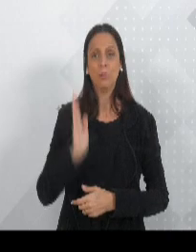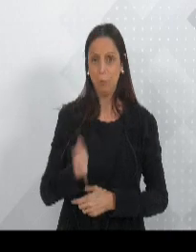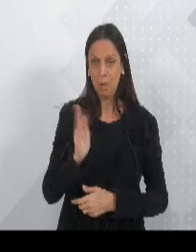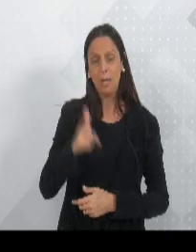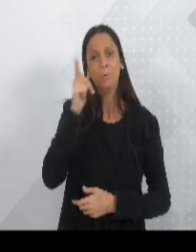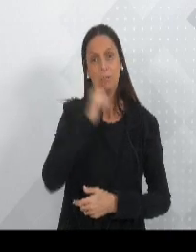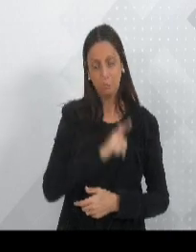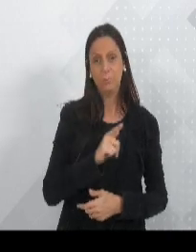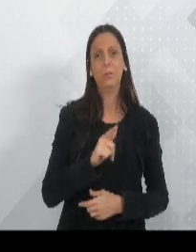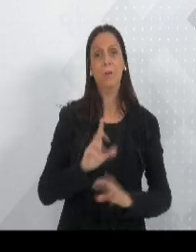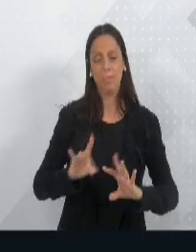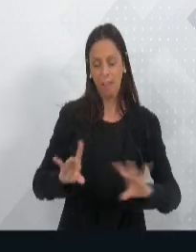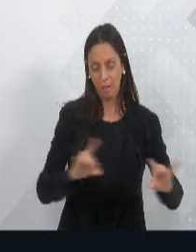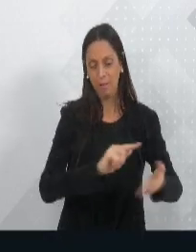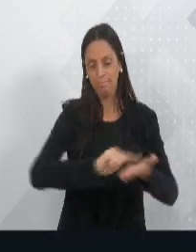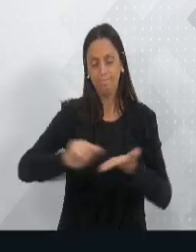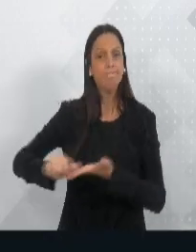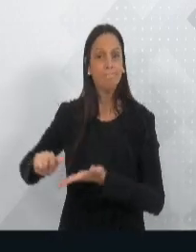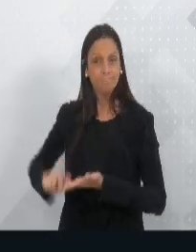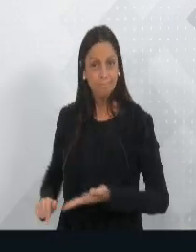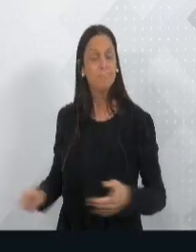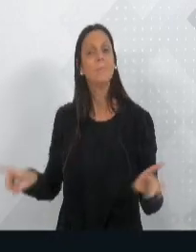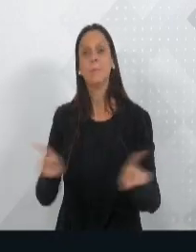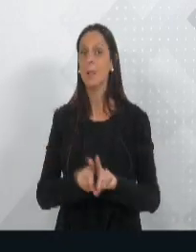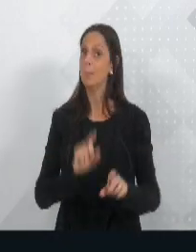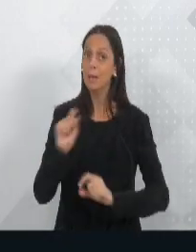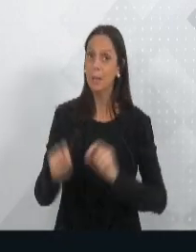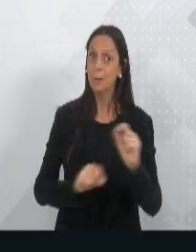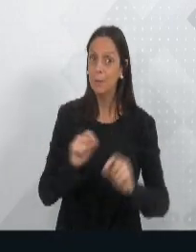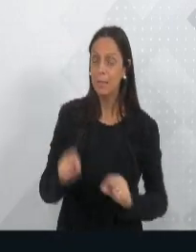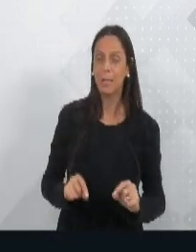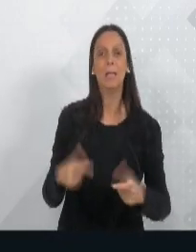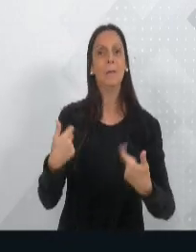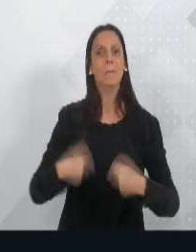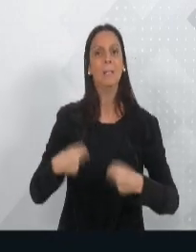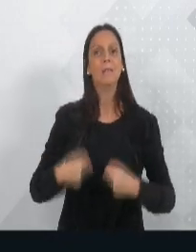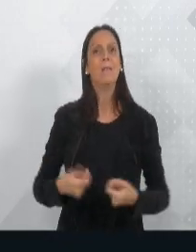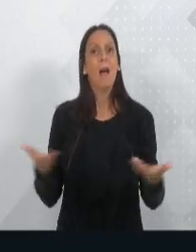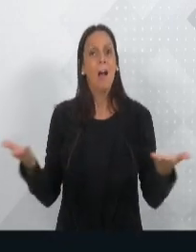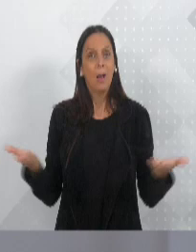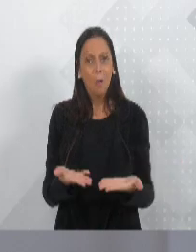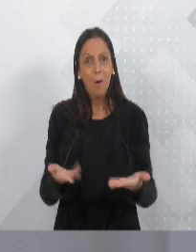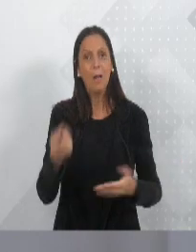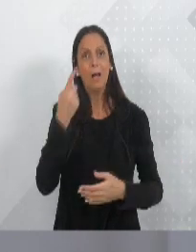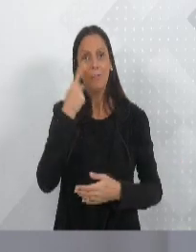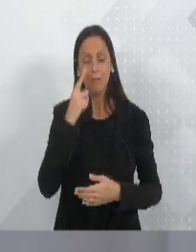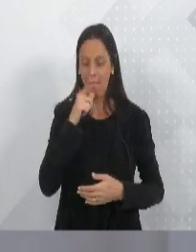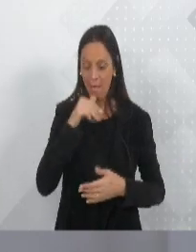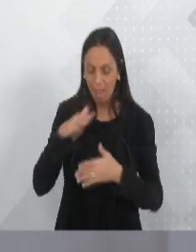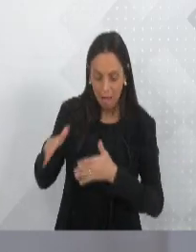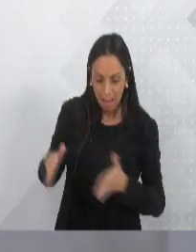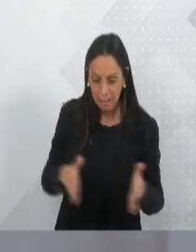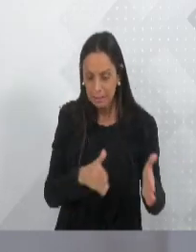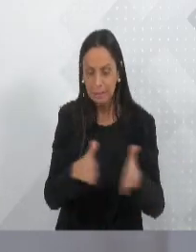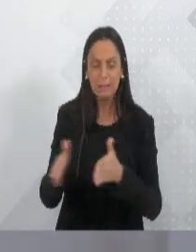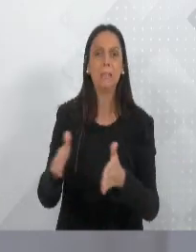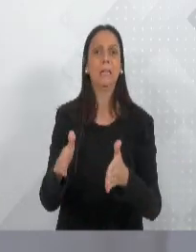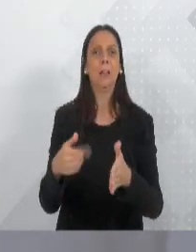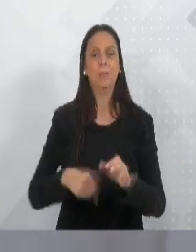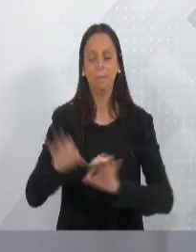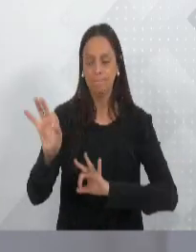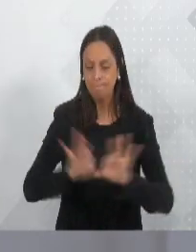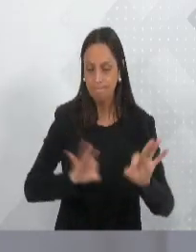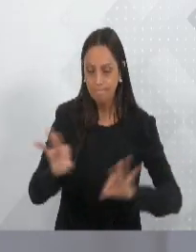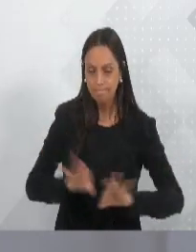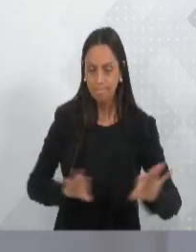casas é o momento de tirar a lama de de dentro dos leitos dos nossos rios a gente precisa precisa ter um cronograma de trabalho de